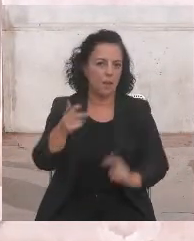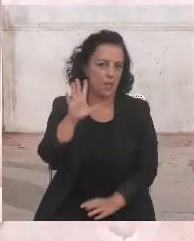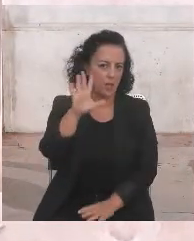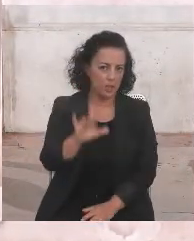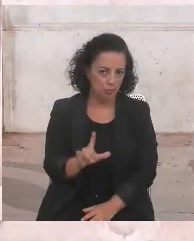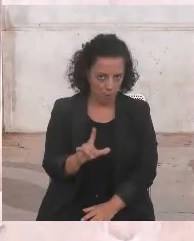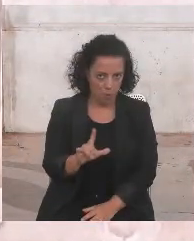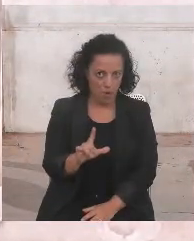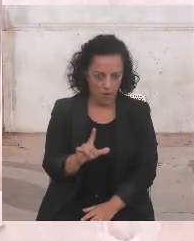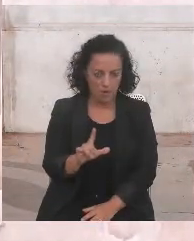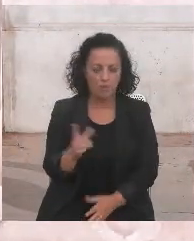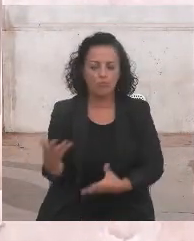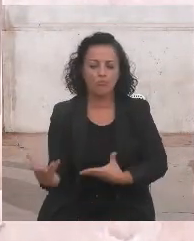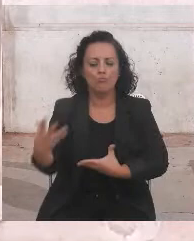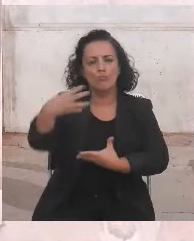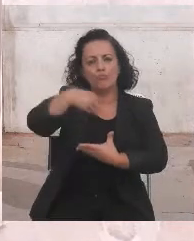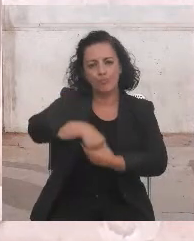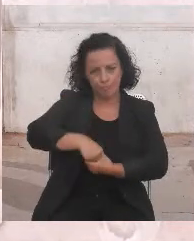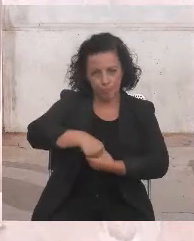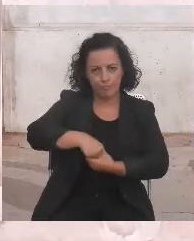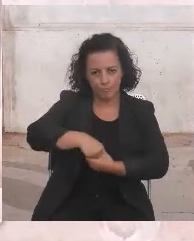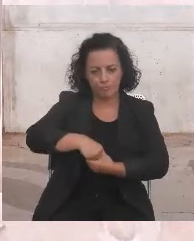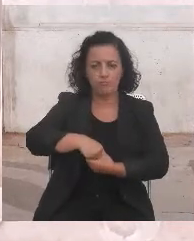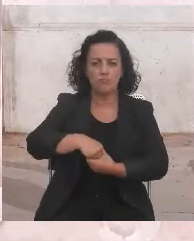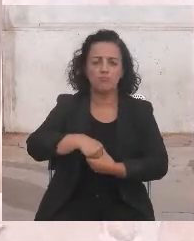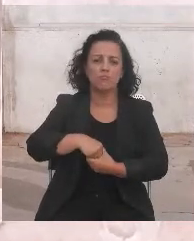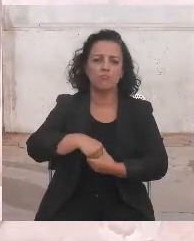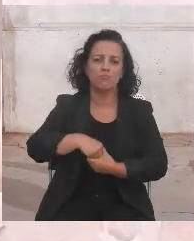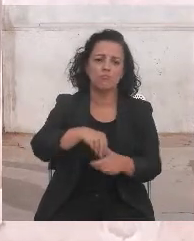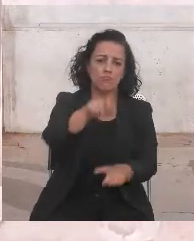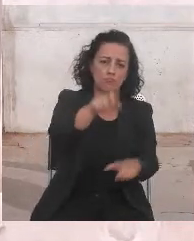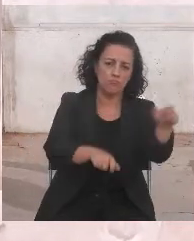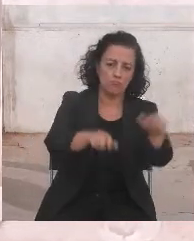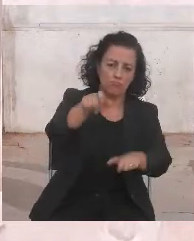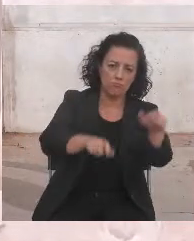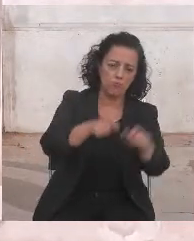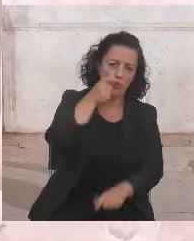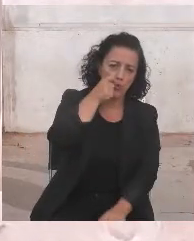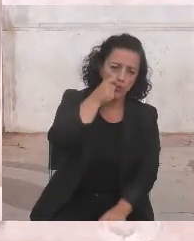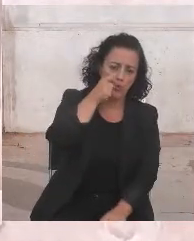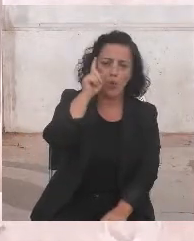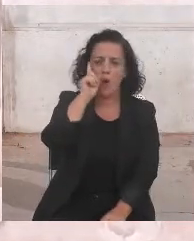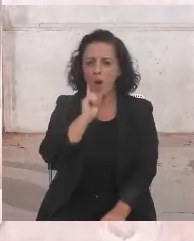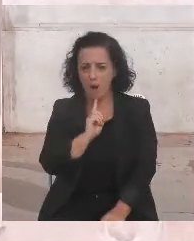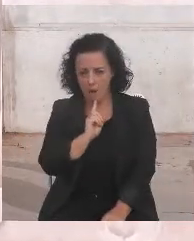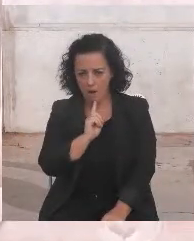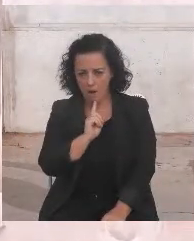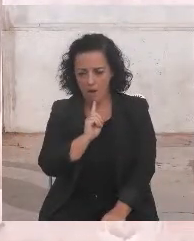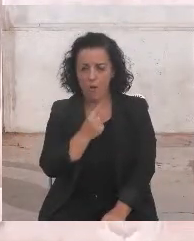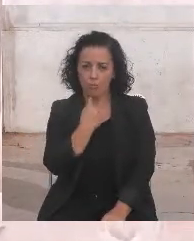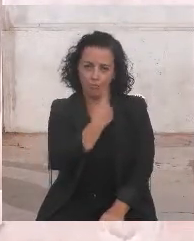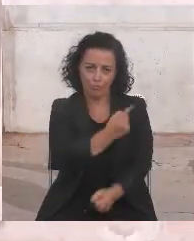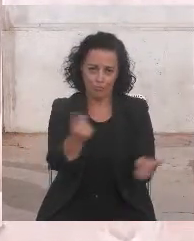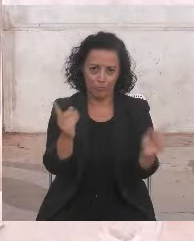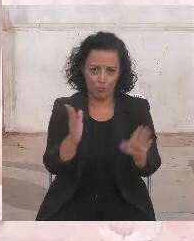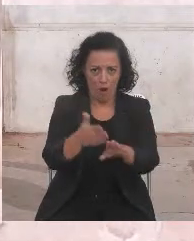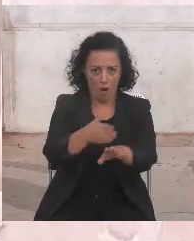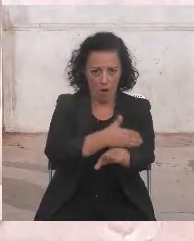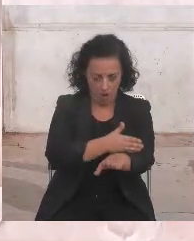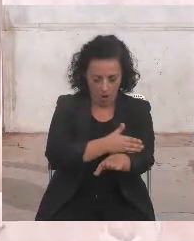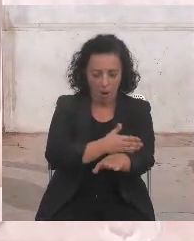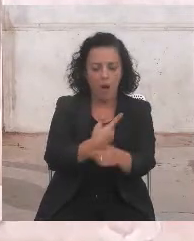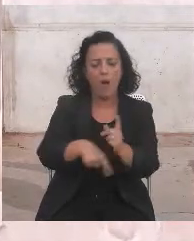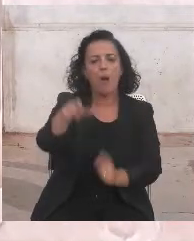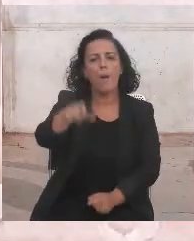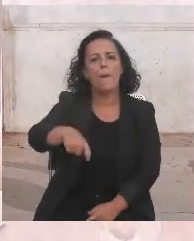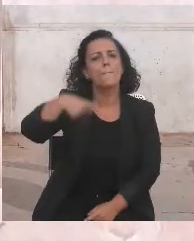da qual ficam a fazer parte as mencionadas cidadãs e cidadãos e cujo presidente é